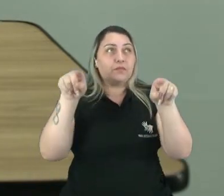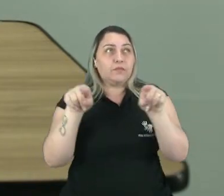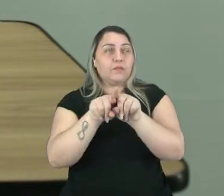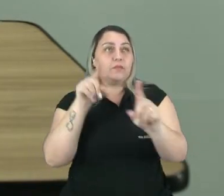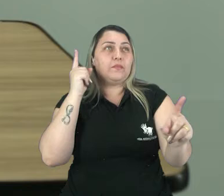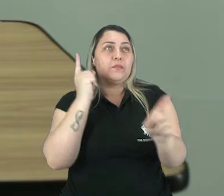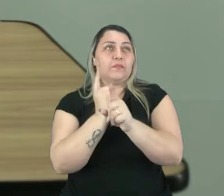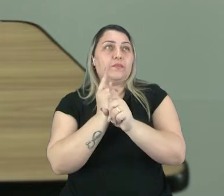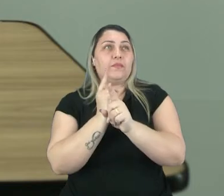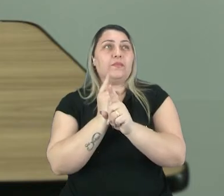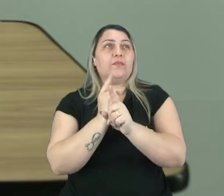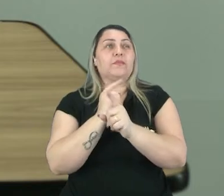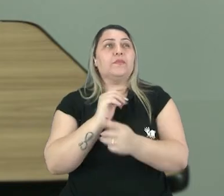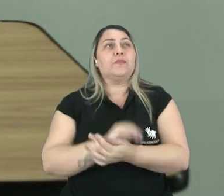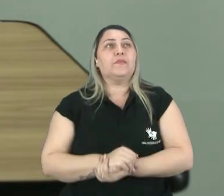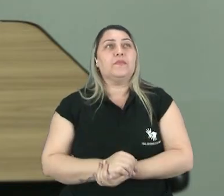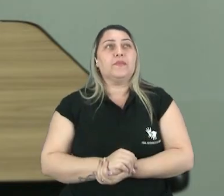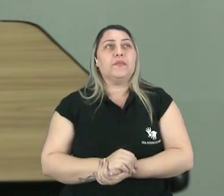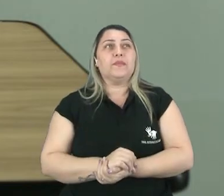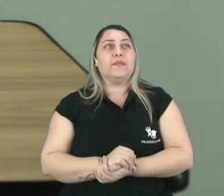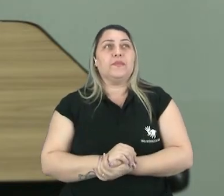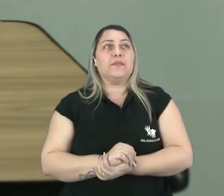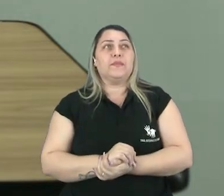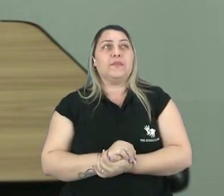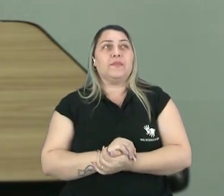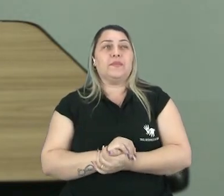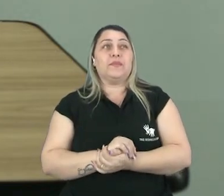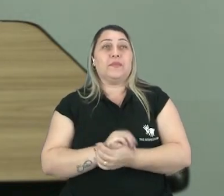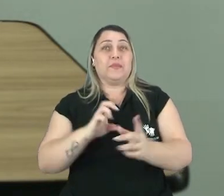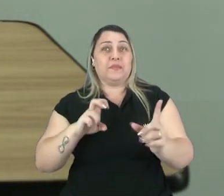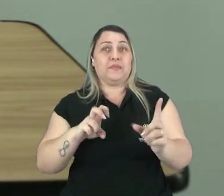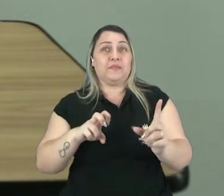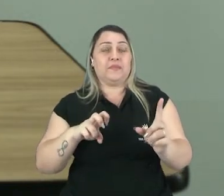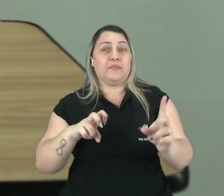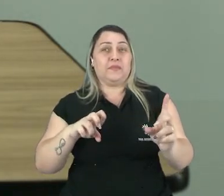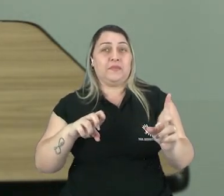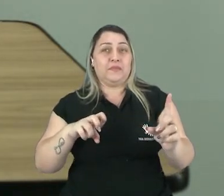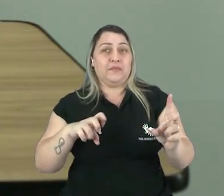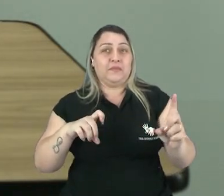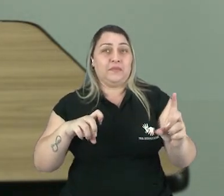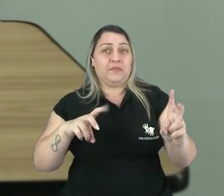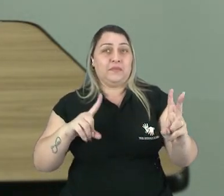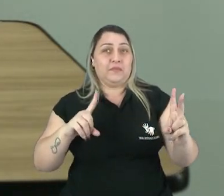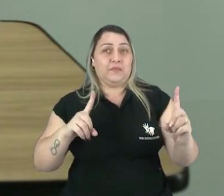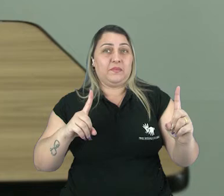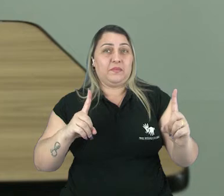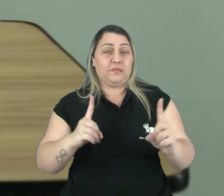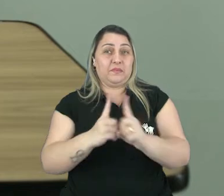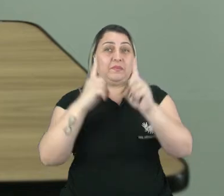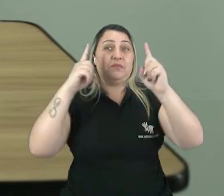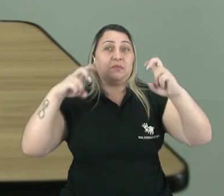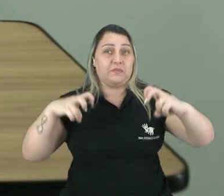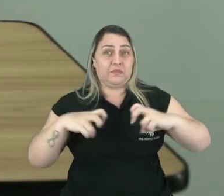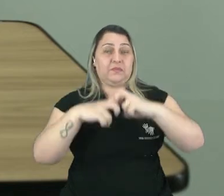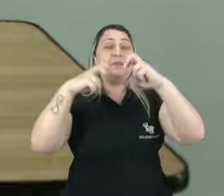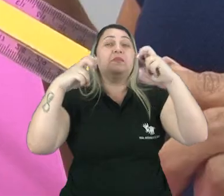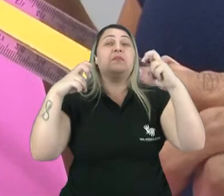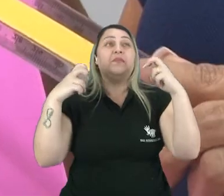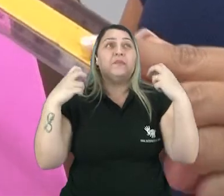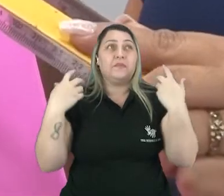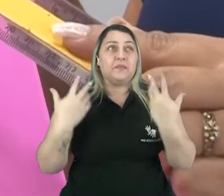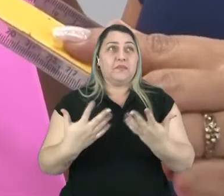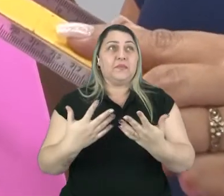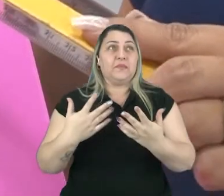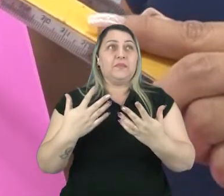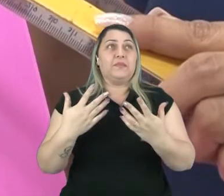encontramos cras. Alguém se bateu, se machucou, os meninos bateram, certo? Mas se machucaram aqui